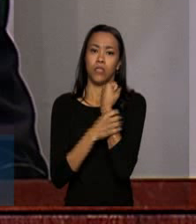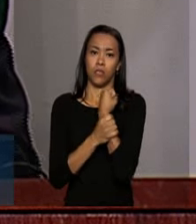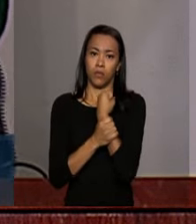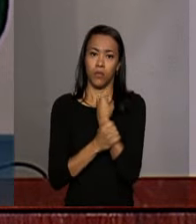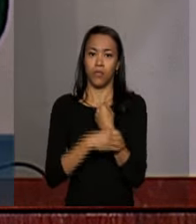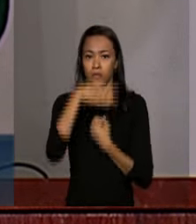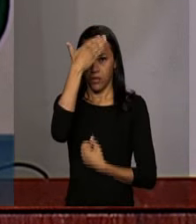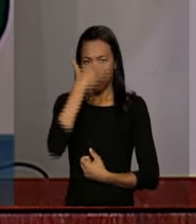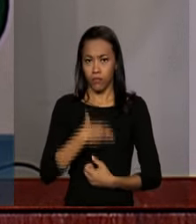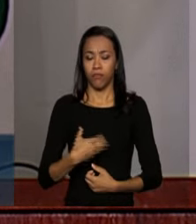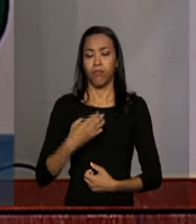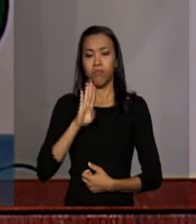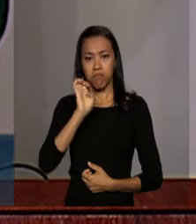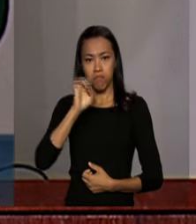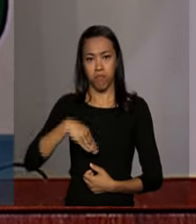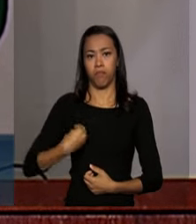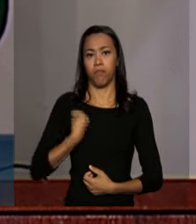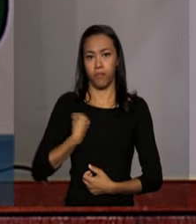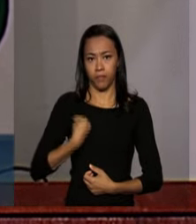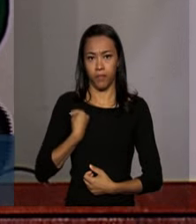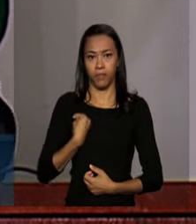bem-estar.